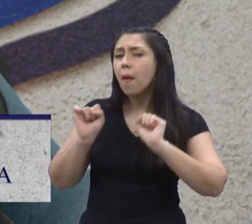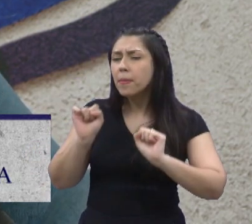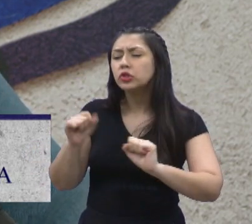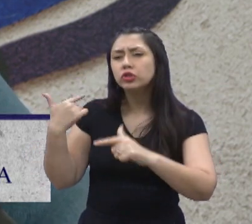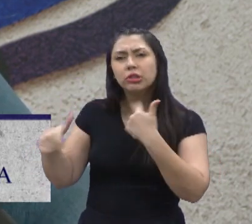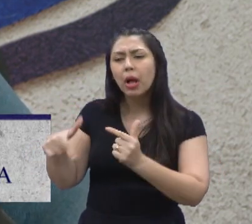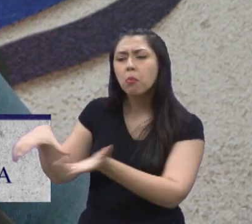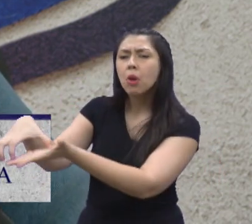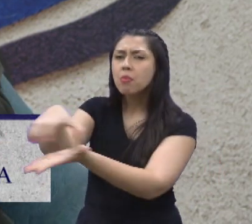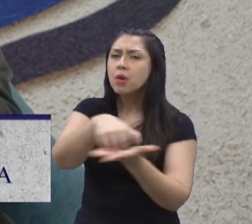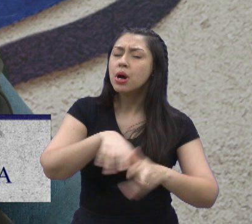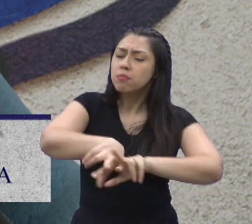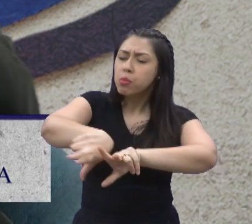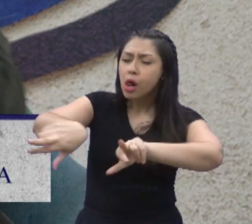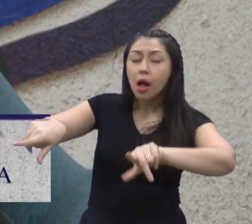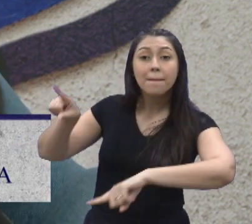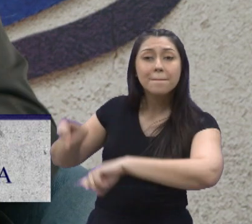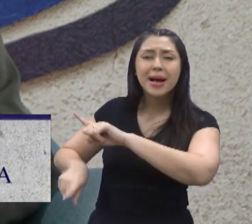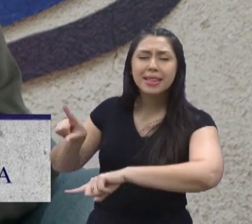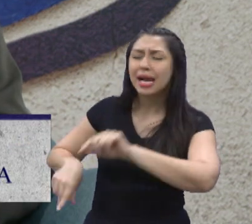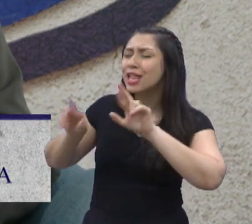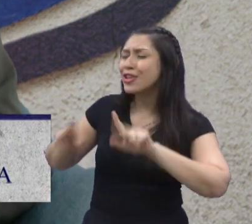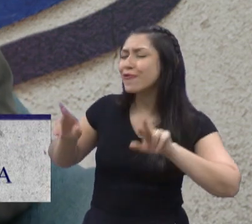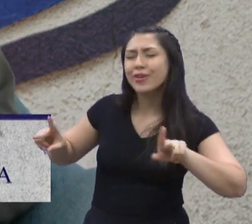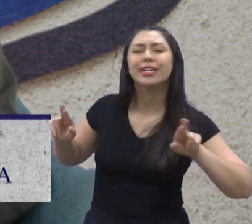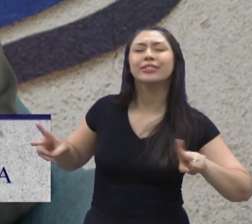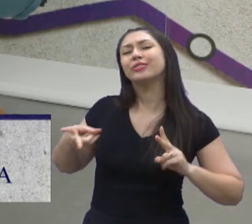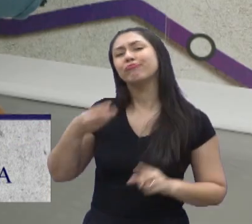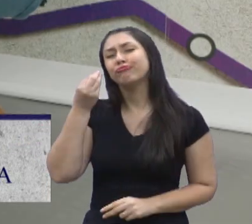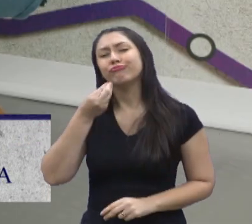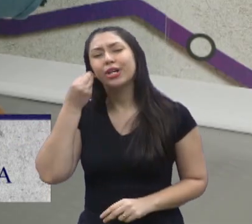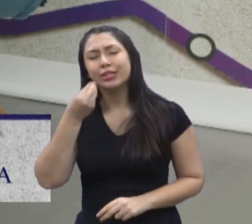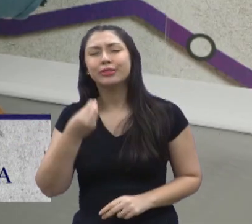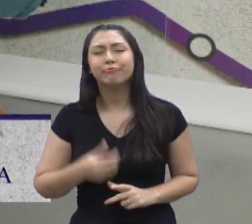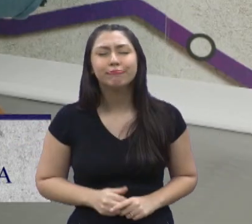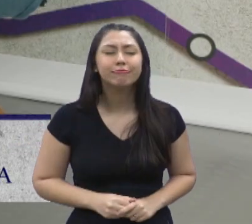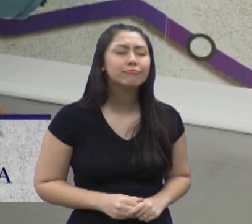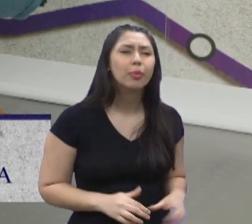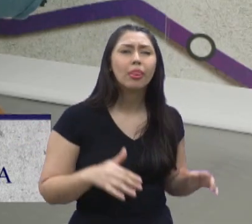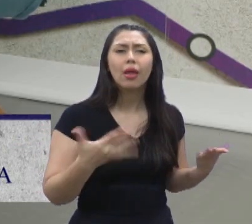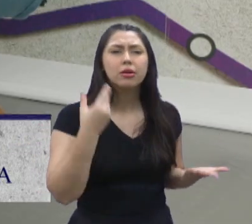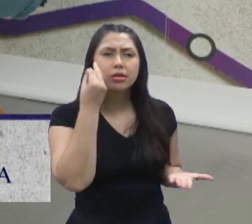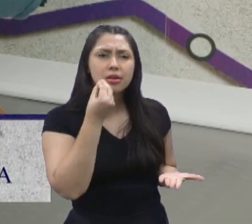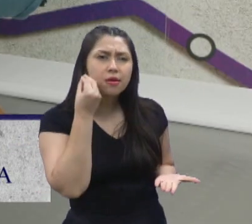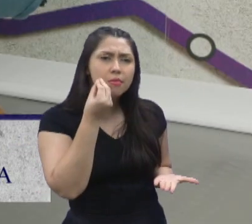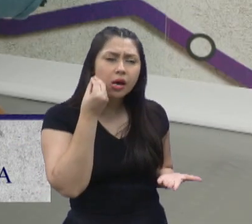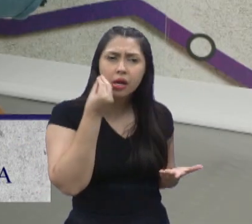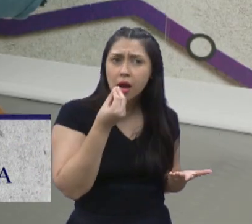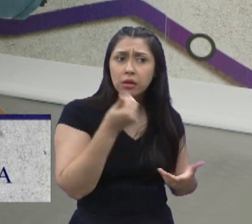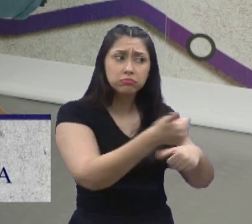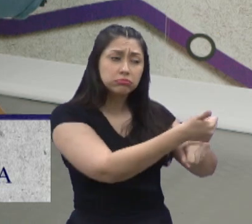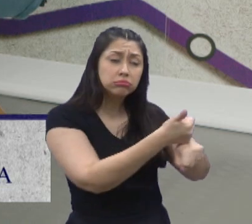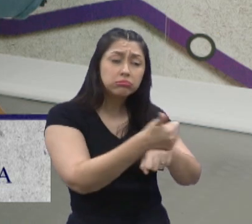áreas, serviços, produtos, e aí eu pude experimentar bastante coisa. Jesus, e aí a partir dessas suas experiências, né, essas profissões,